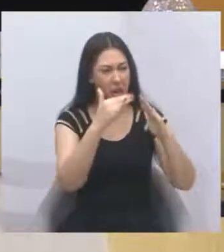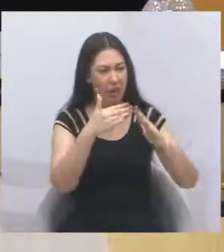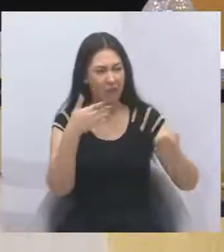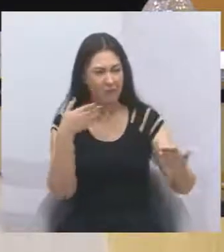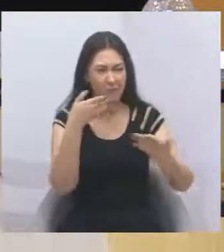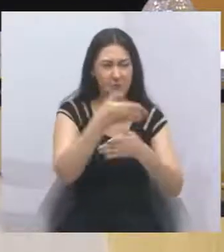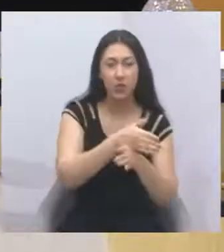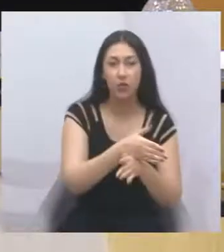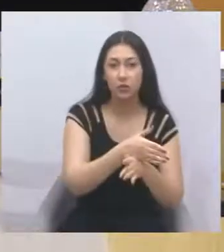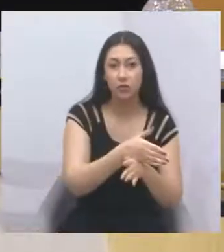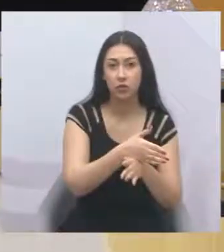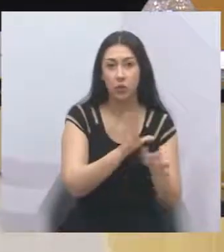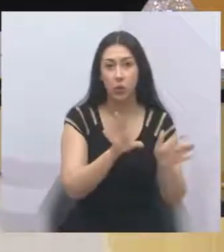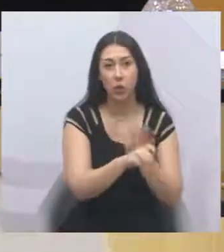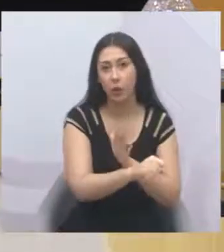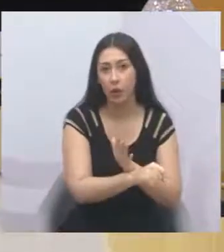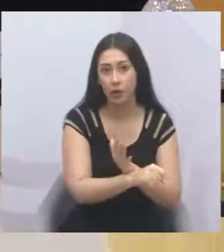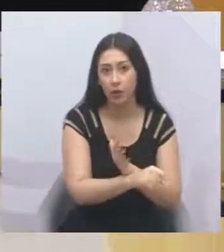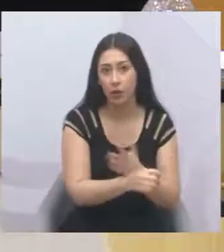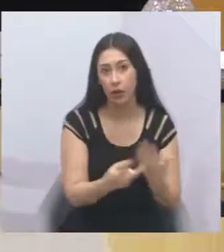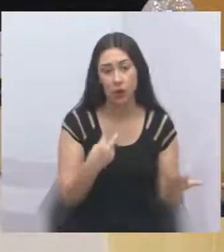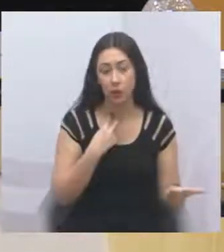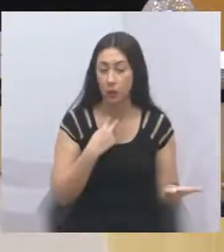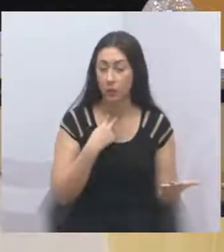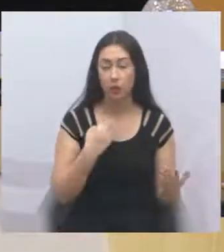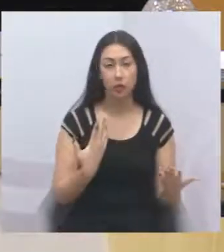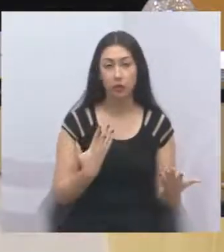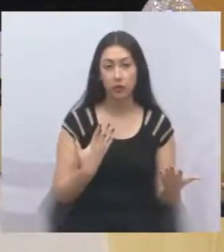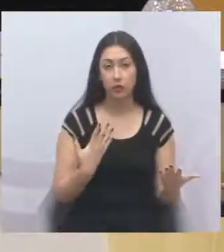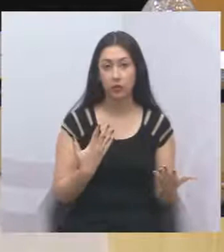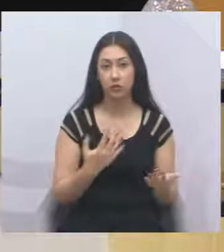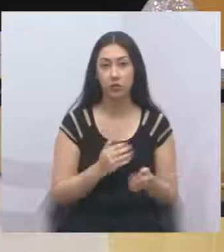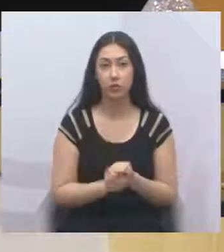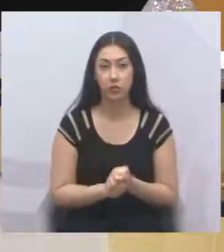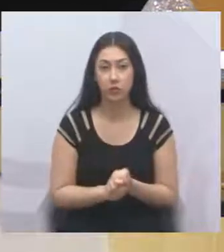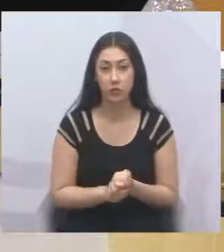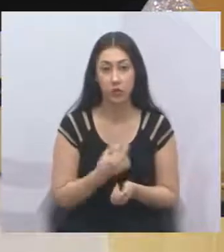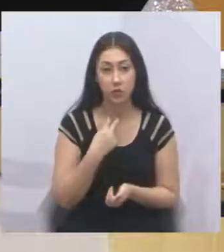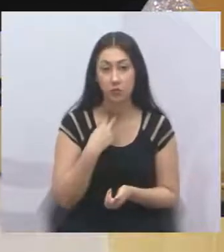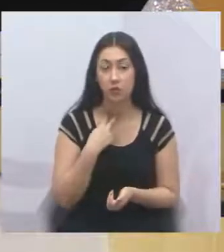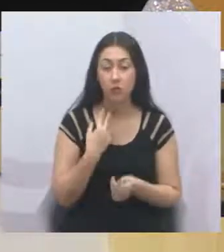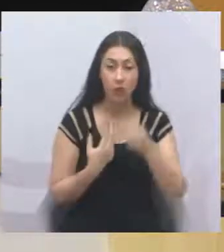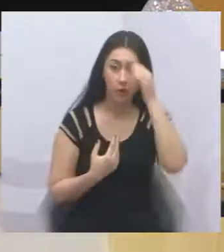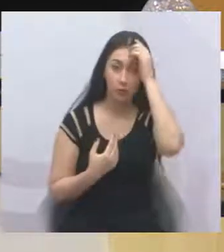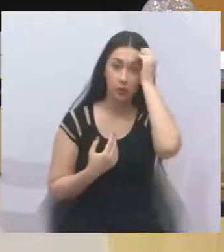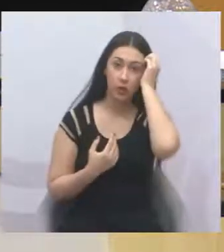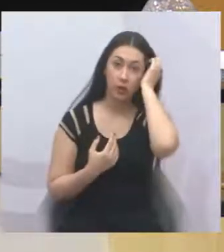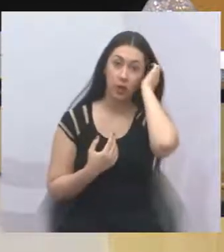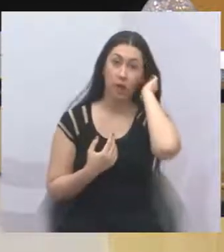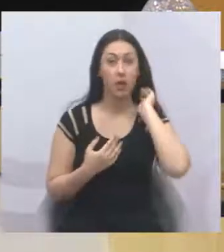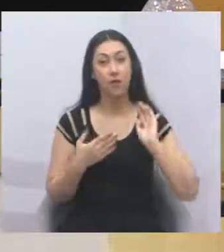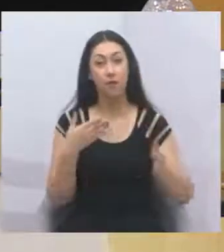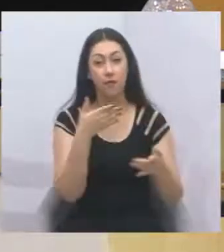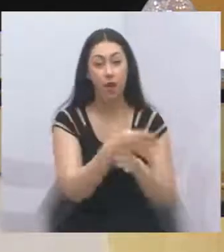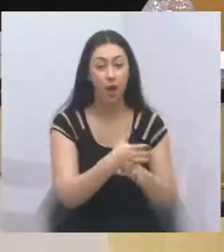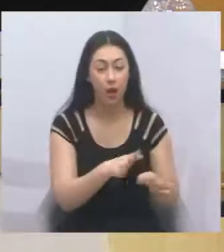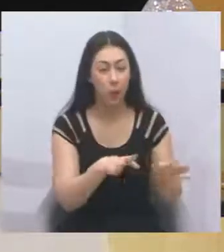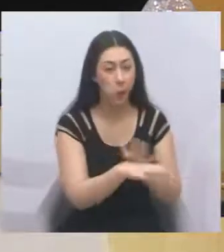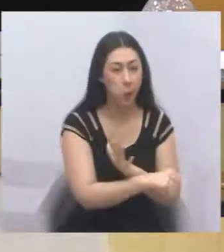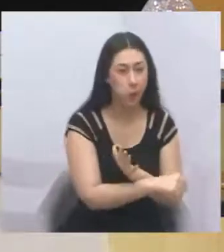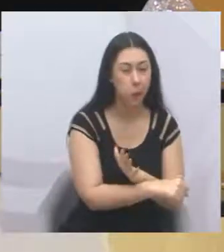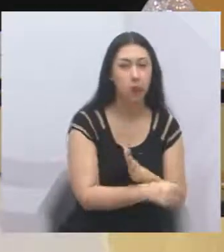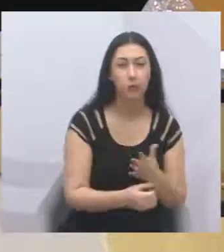a residência de ninguém. Ninguém tem direito, senhor presidente, de fazer essa invasão